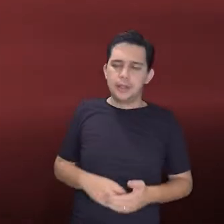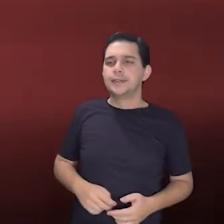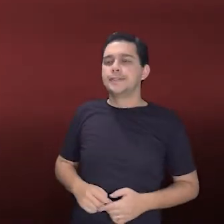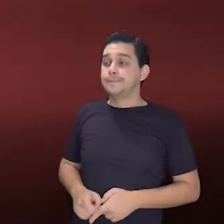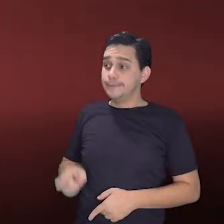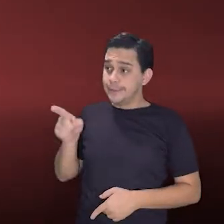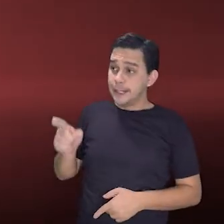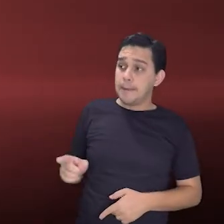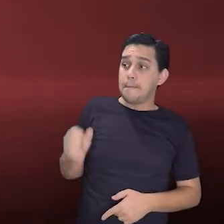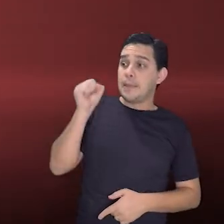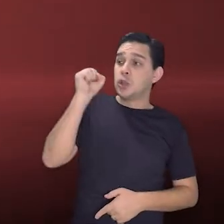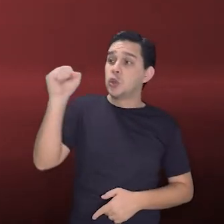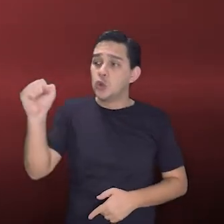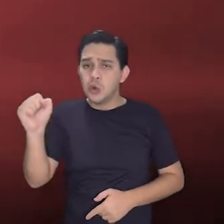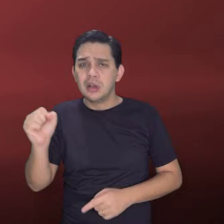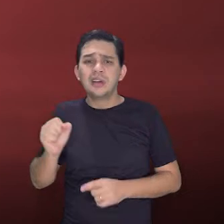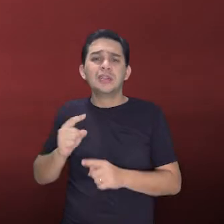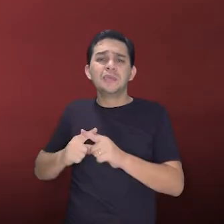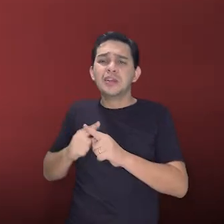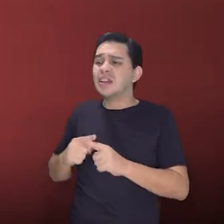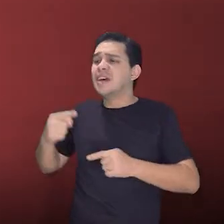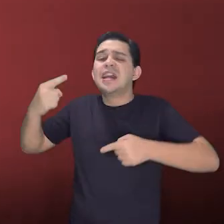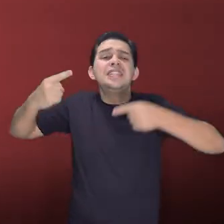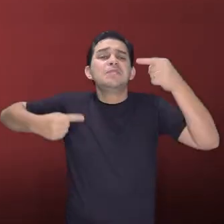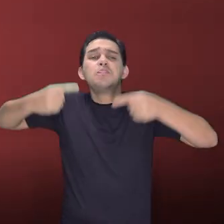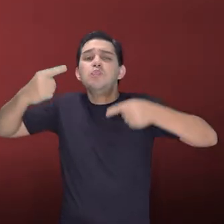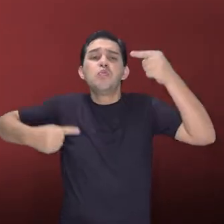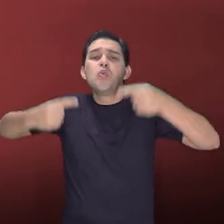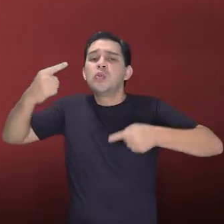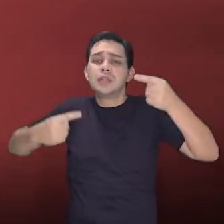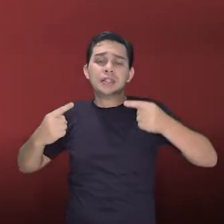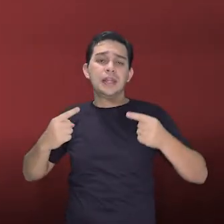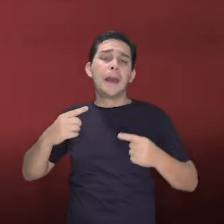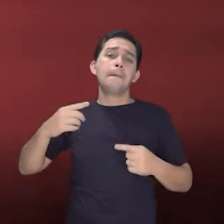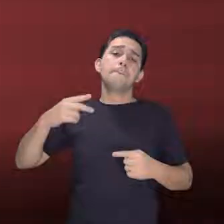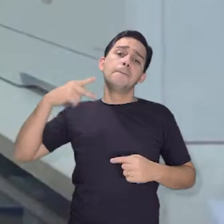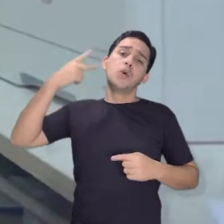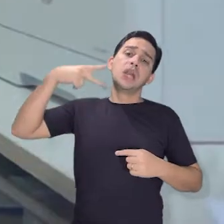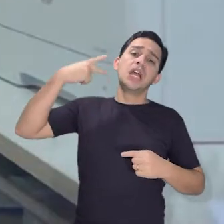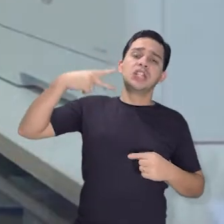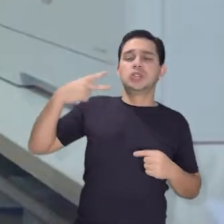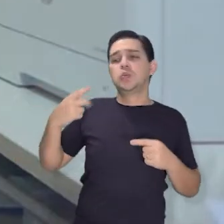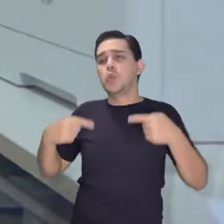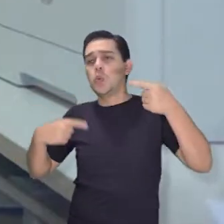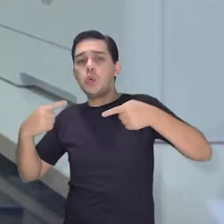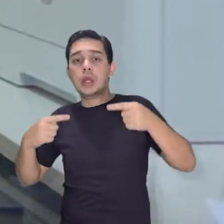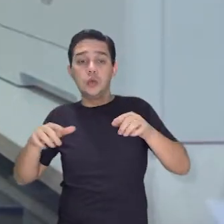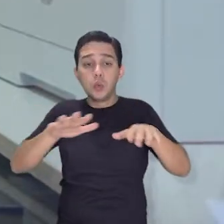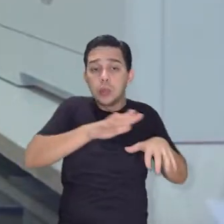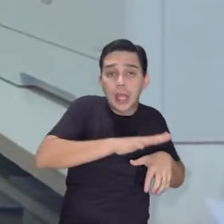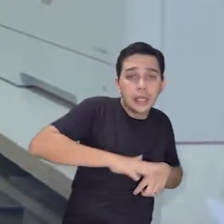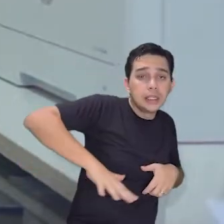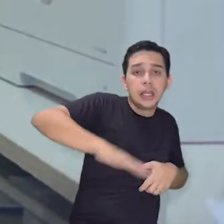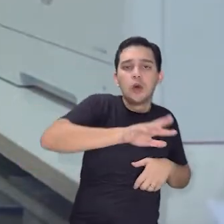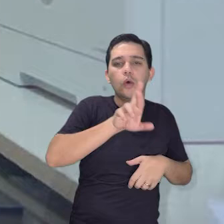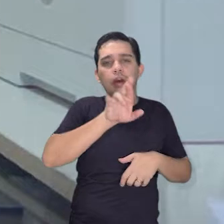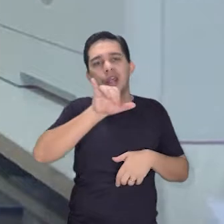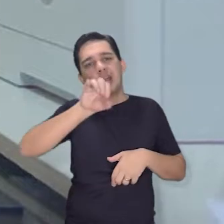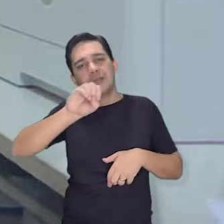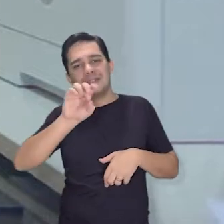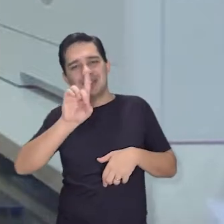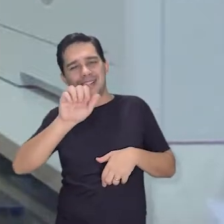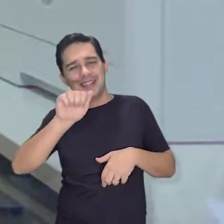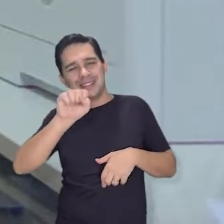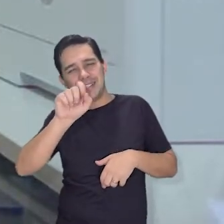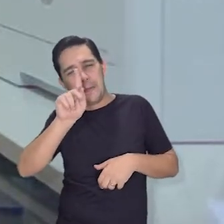torpe, já que o crime foi praticado em razão de disputa pelo controle político da região denominada Rio das Pedras,